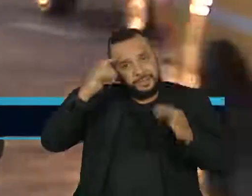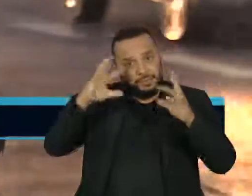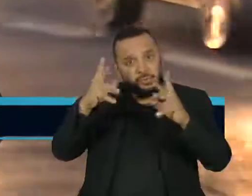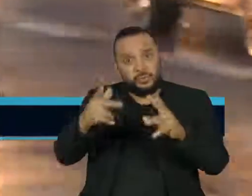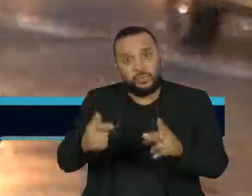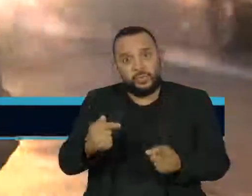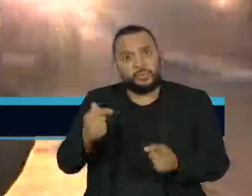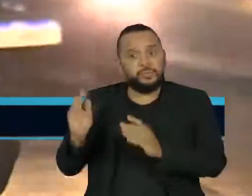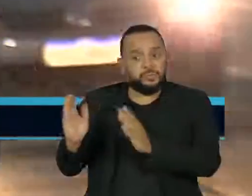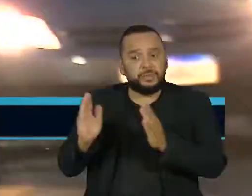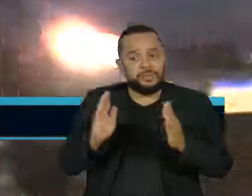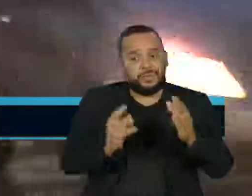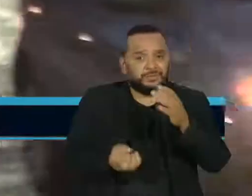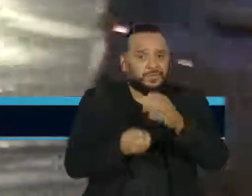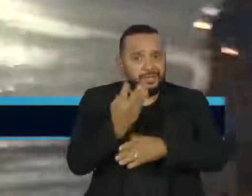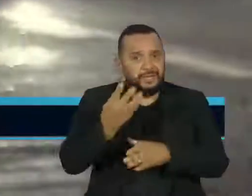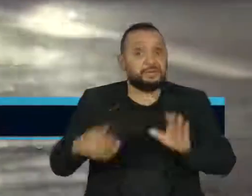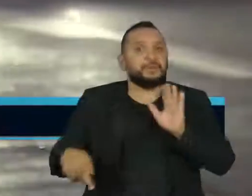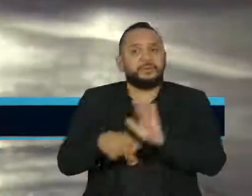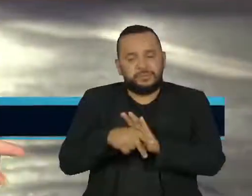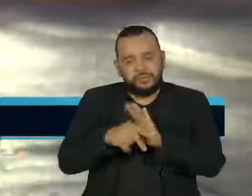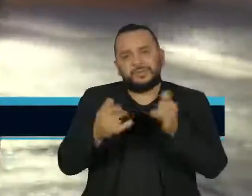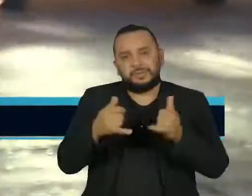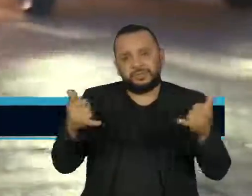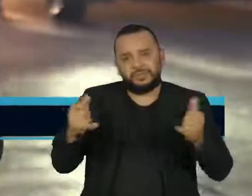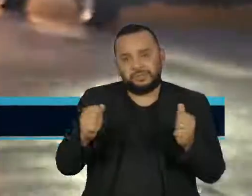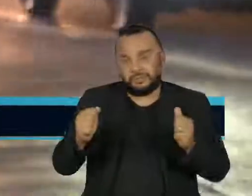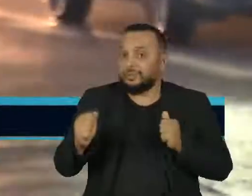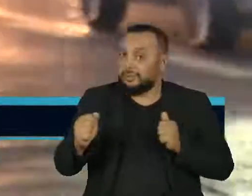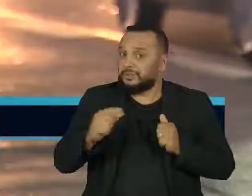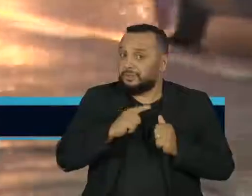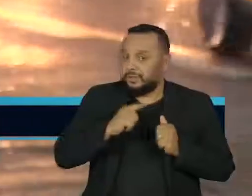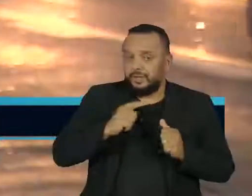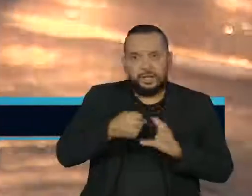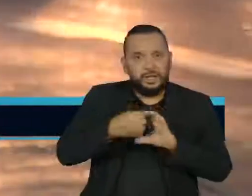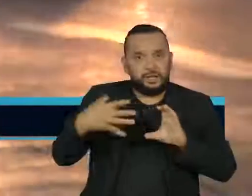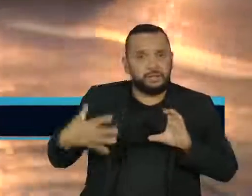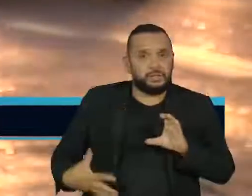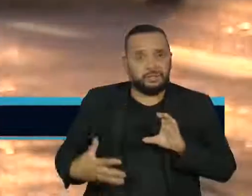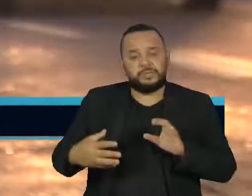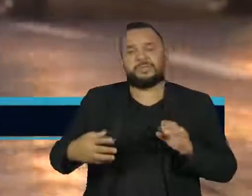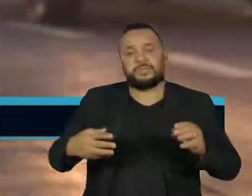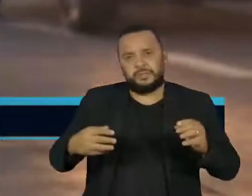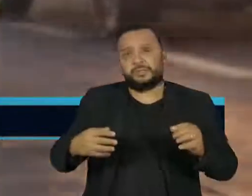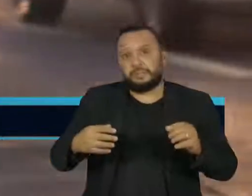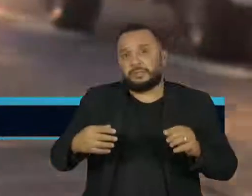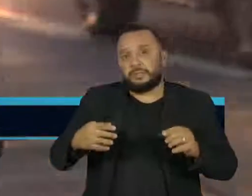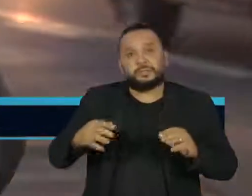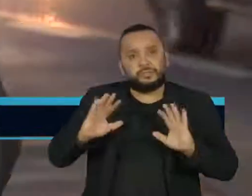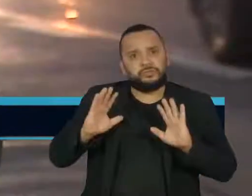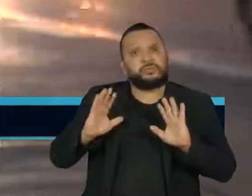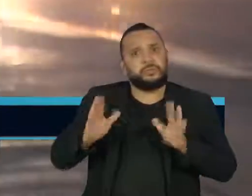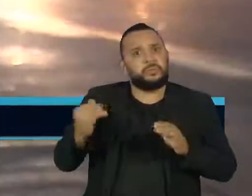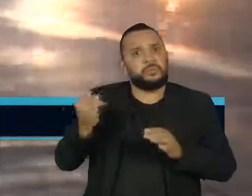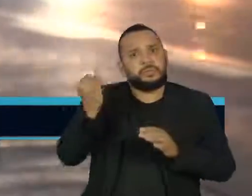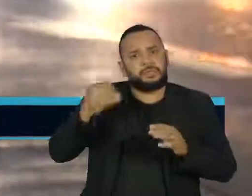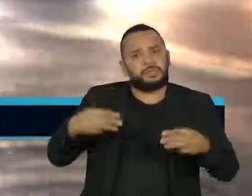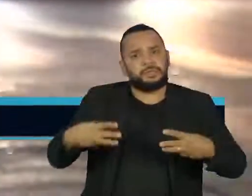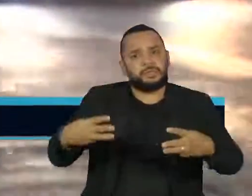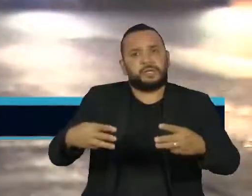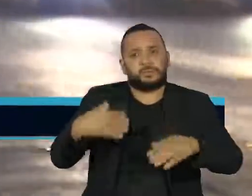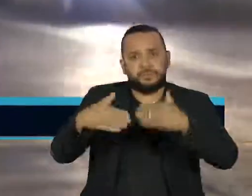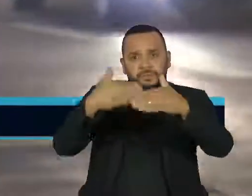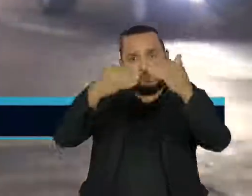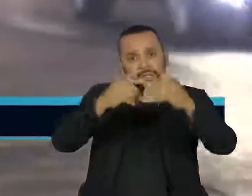produtiva. Um aspecto incluído num programa lançado no final do ano pelo Ministério do Desenvolvimento, que concede créditos de